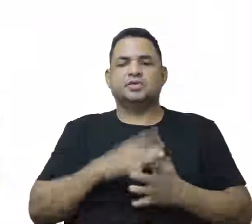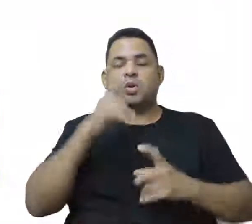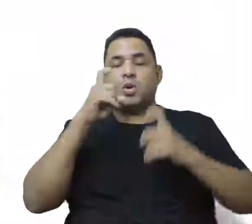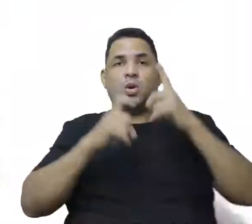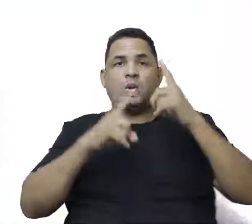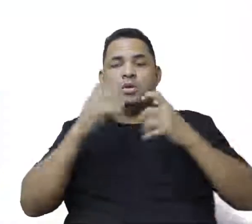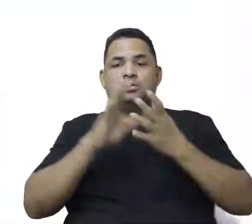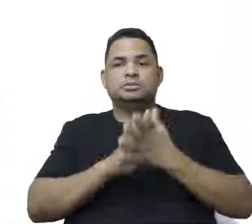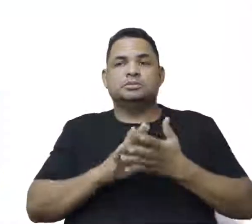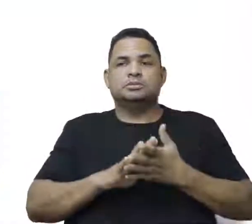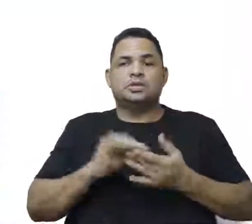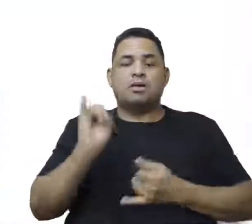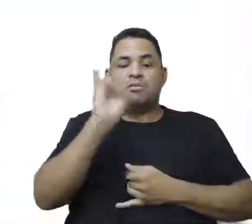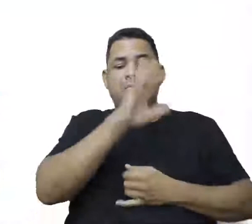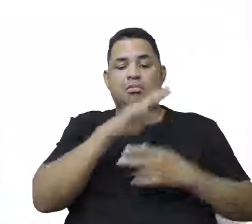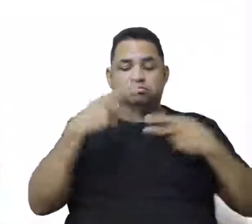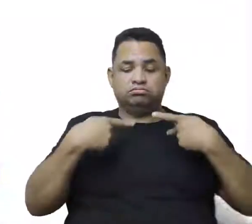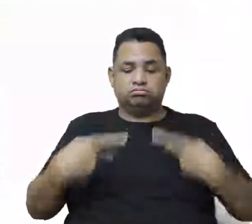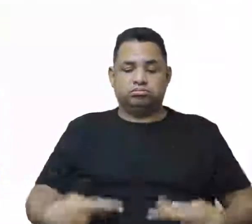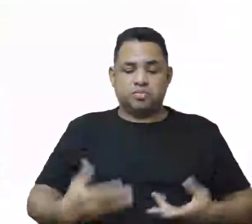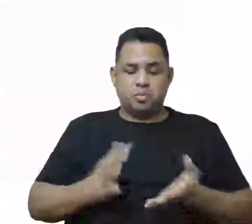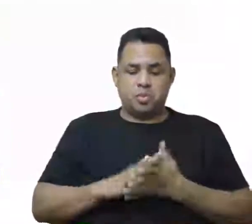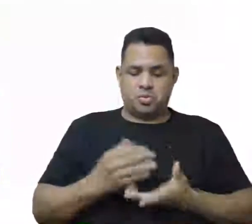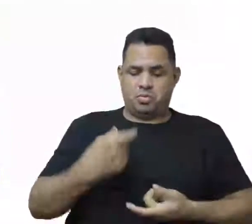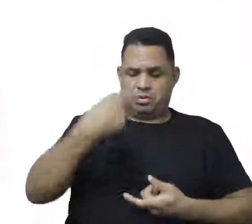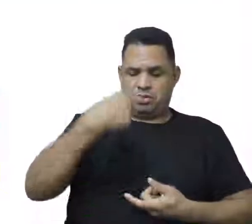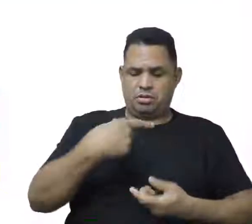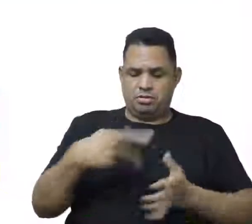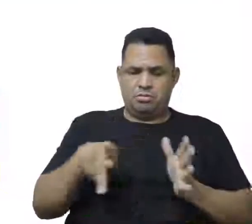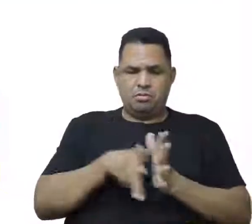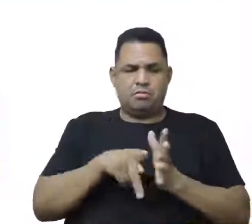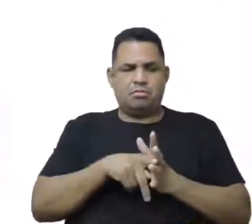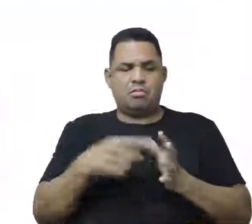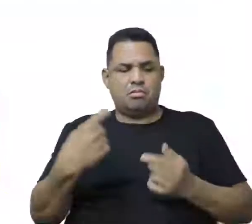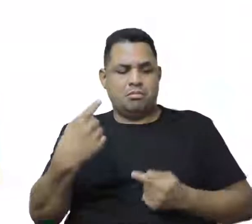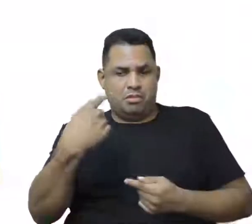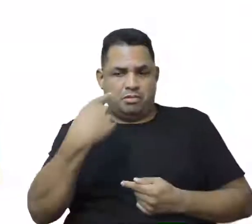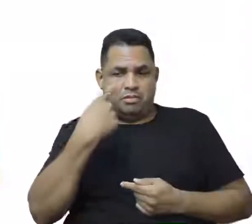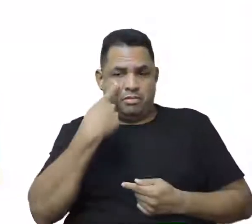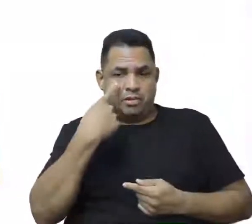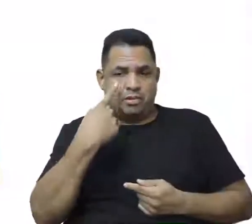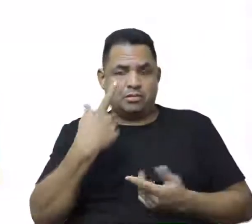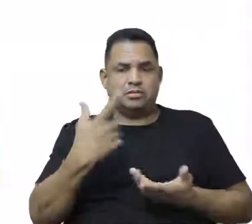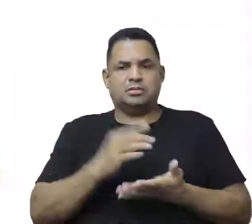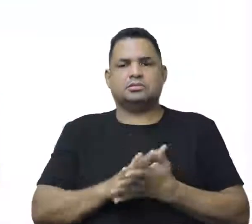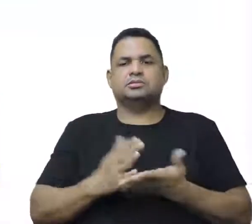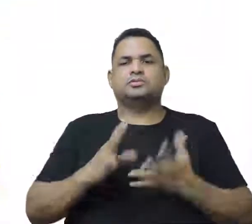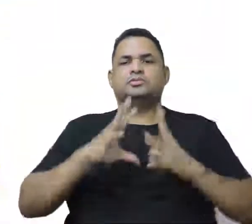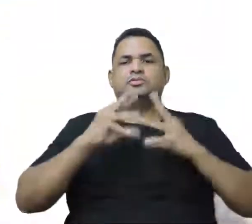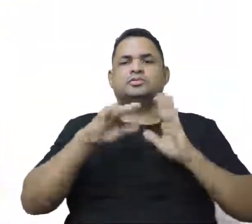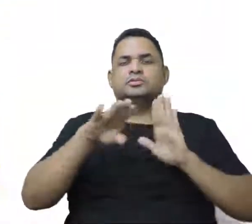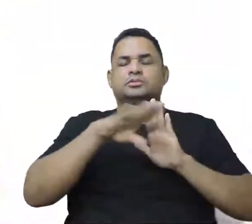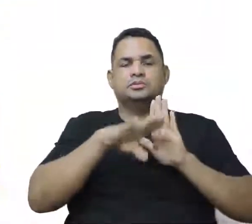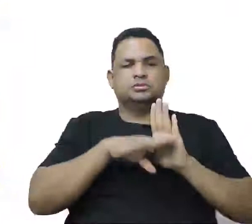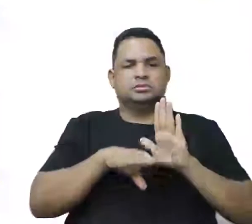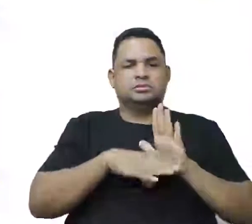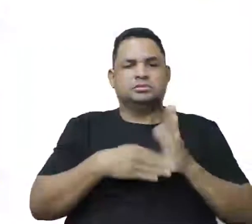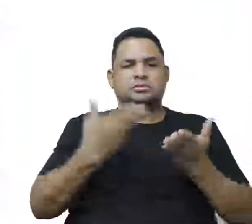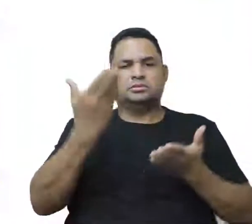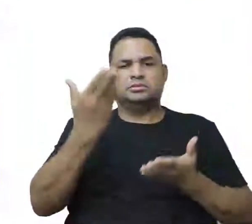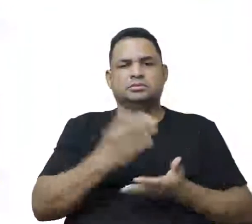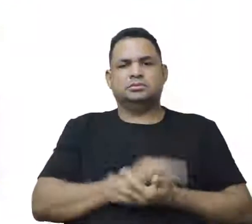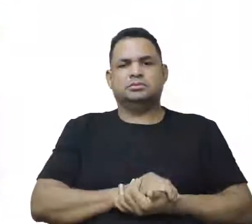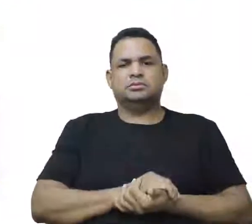expressividade, da sua imagem corporal, como que eu me vejo, como eu quero que os outros me vejam. Então, todos esses tópicos que estão